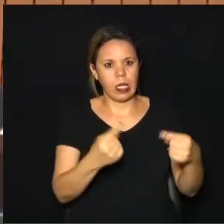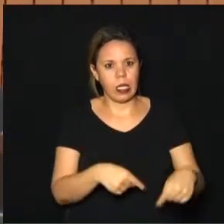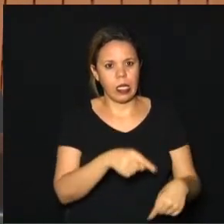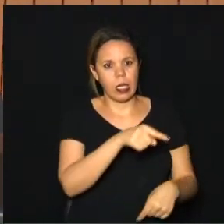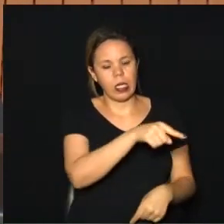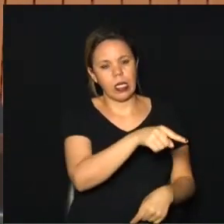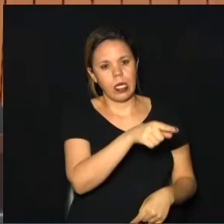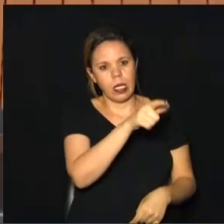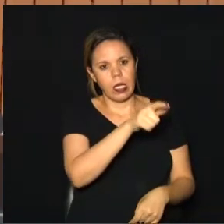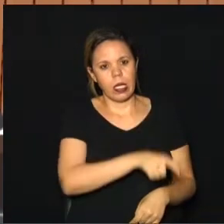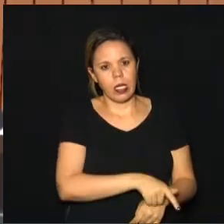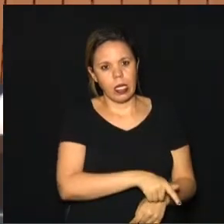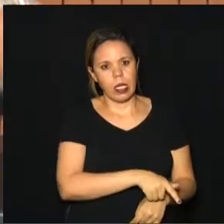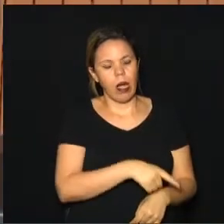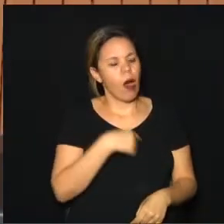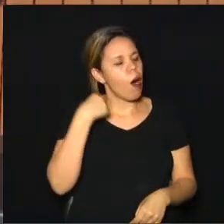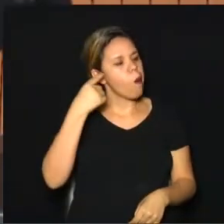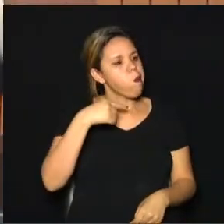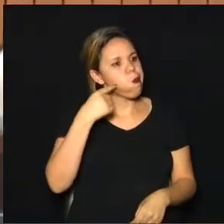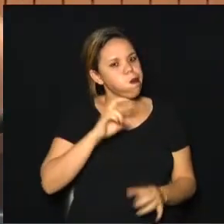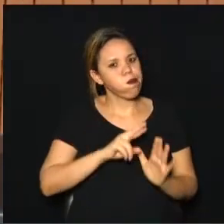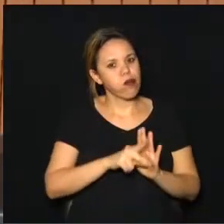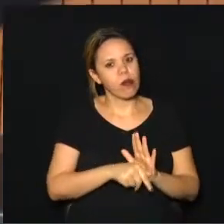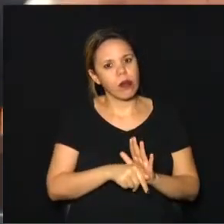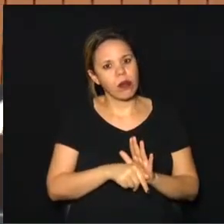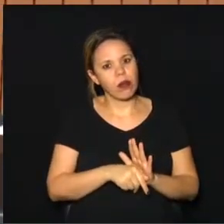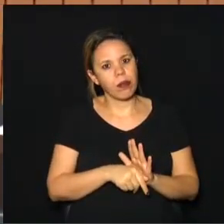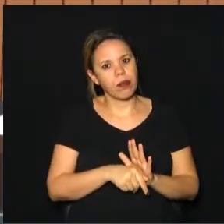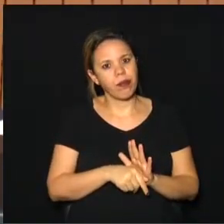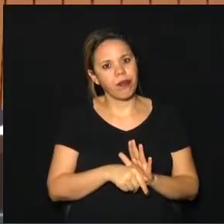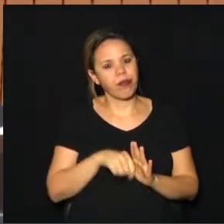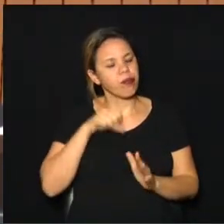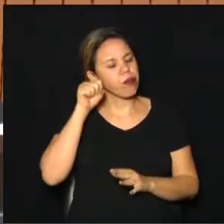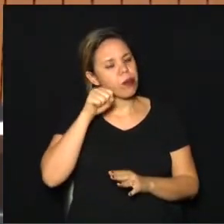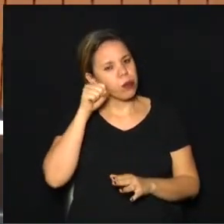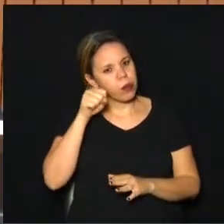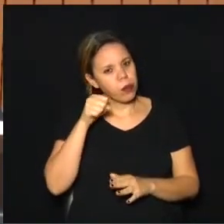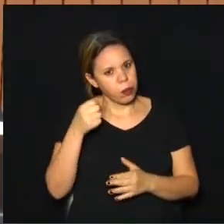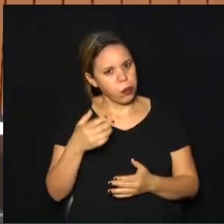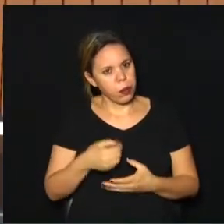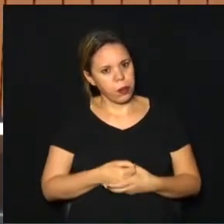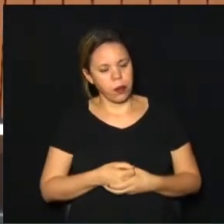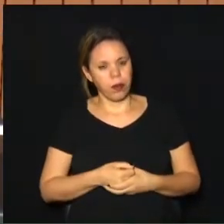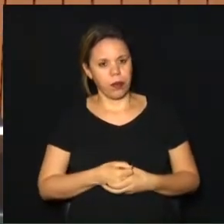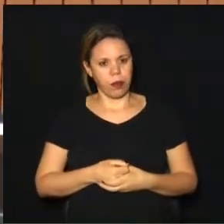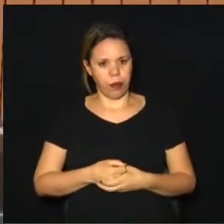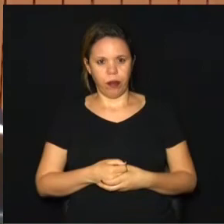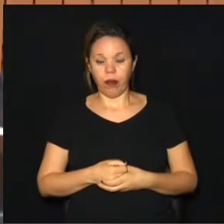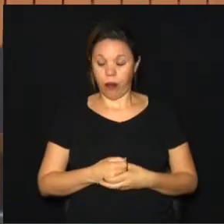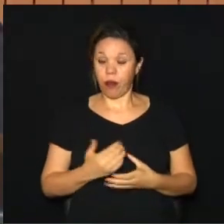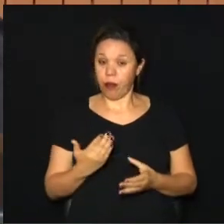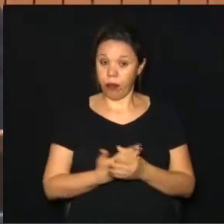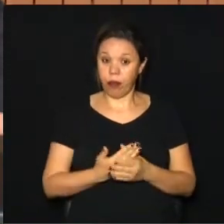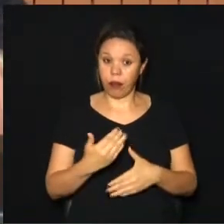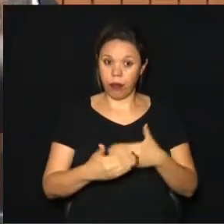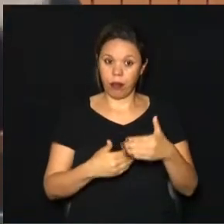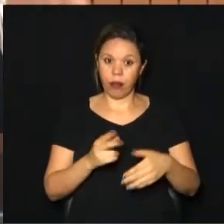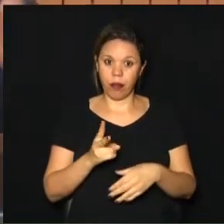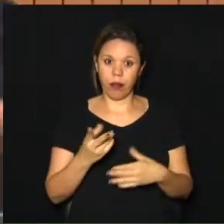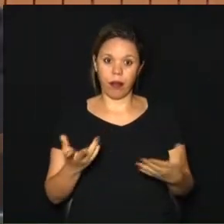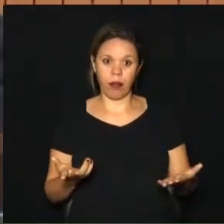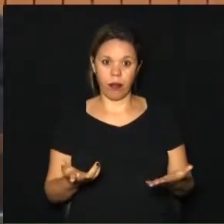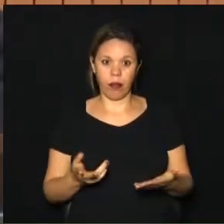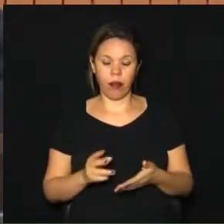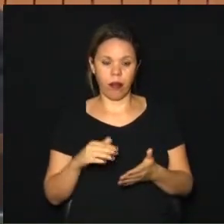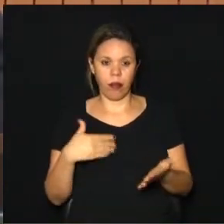contra esse deputado e outros, teve senador também, enfim, e o processo seguiu, tá certo? E